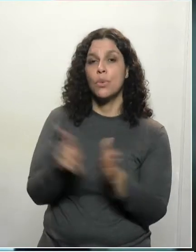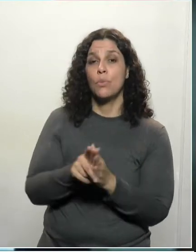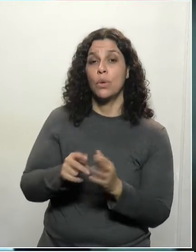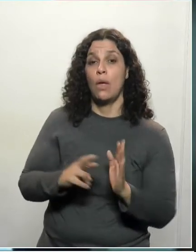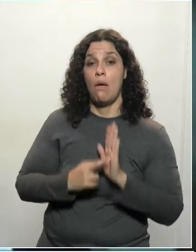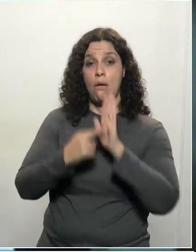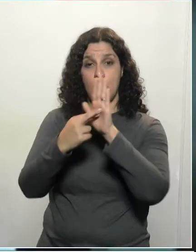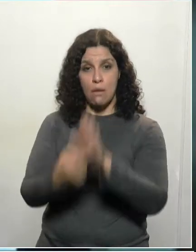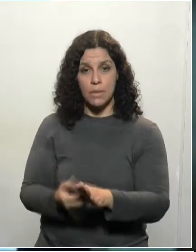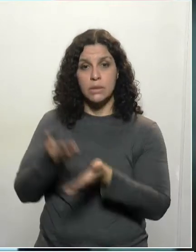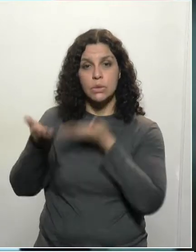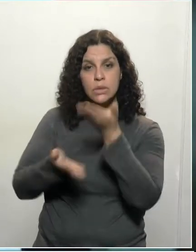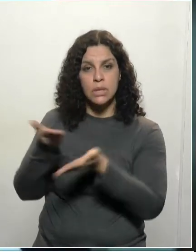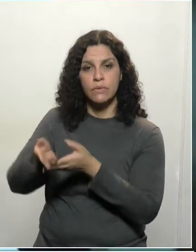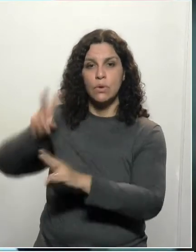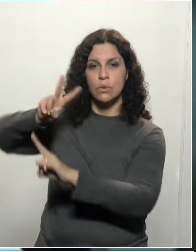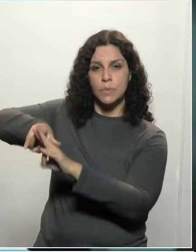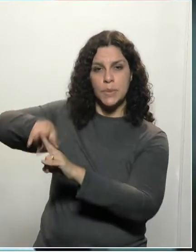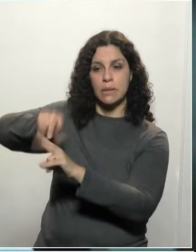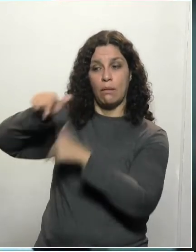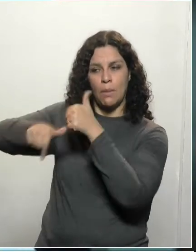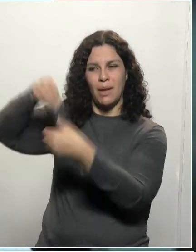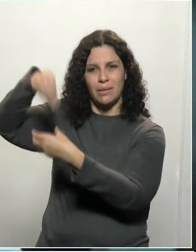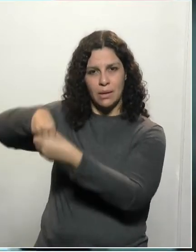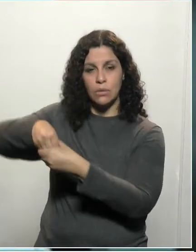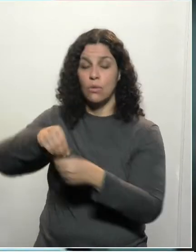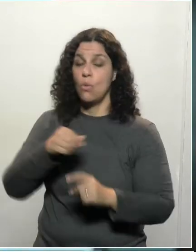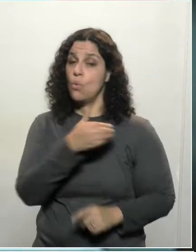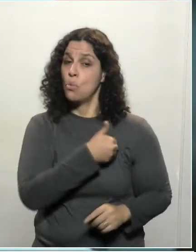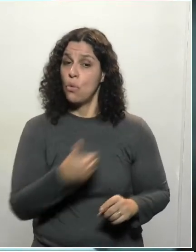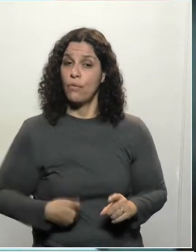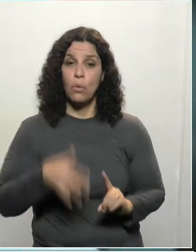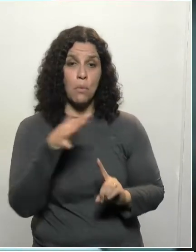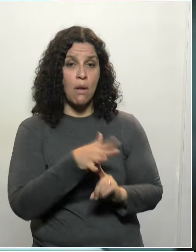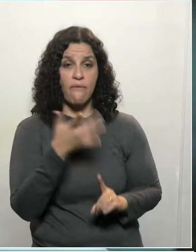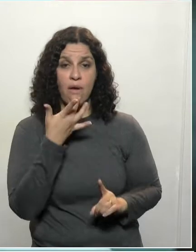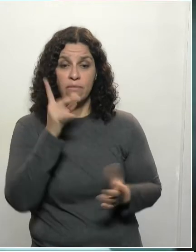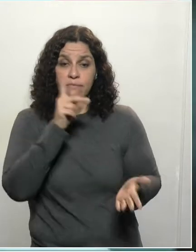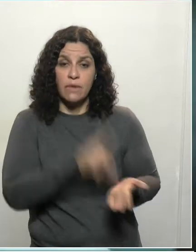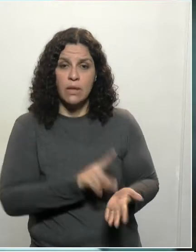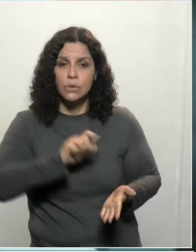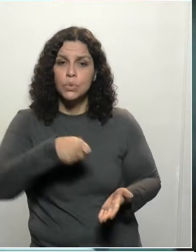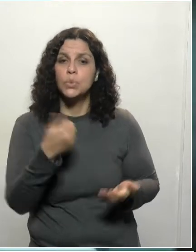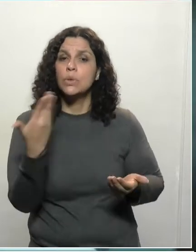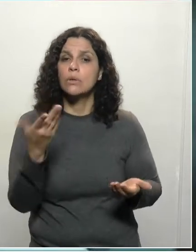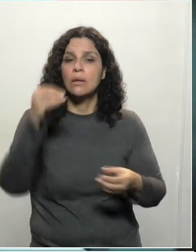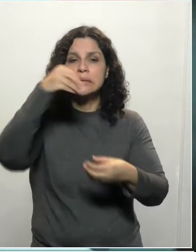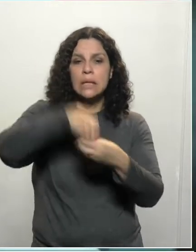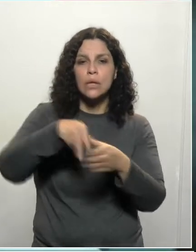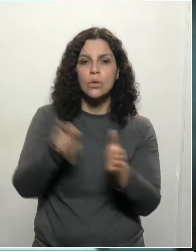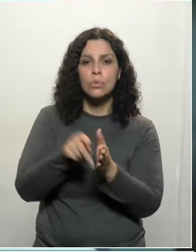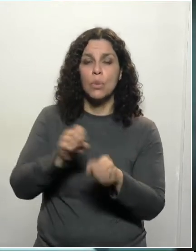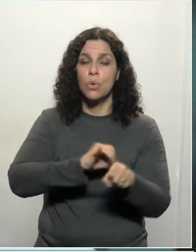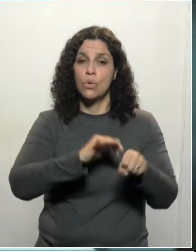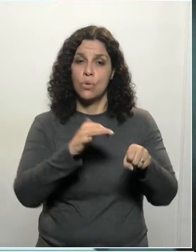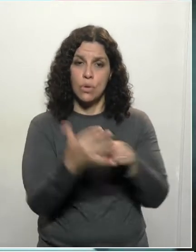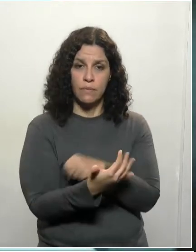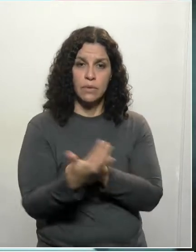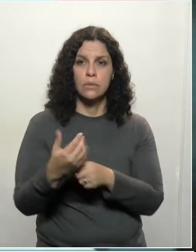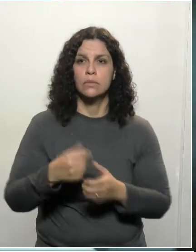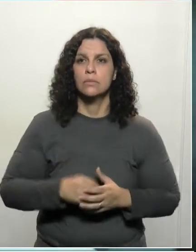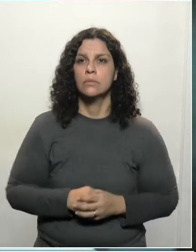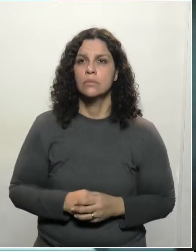estadual denunciam que o governo do Paraná não tem informado a real situação da pandemia do novo coronavírus.